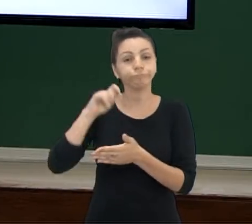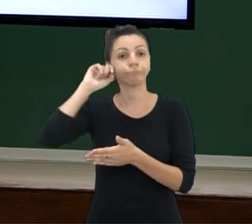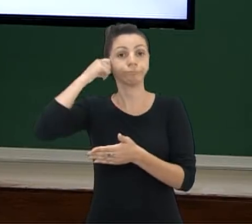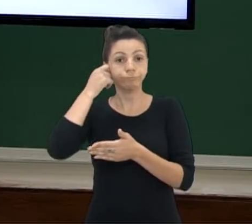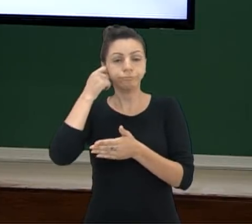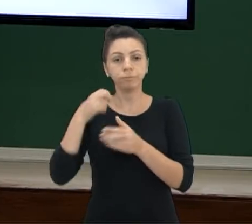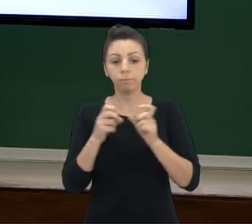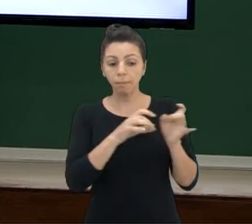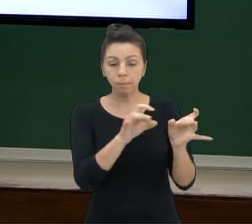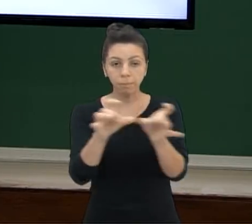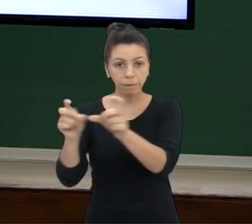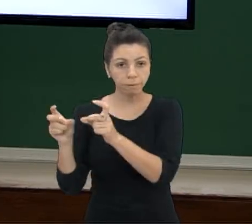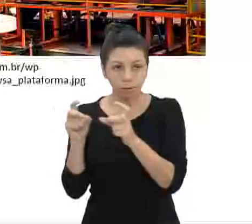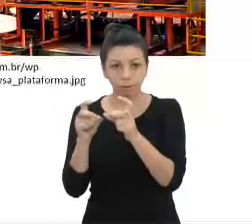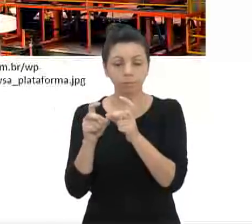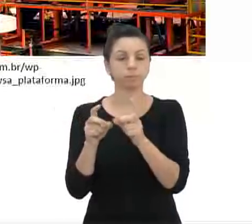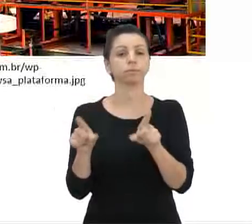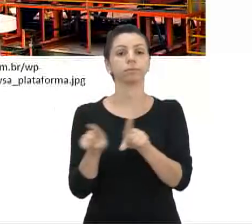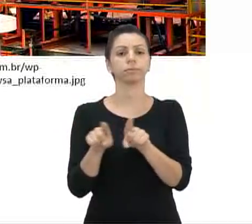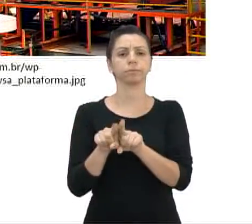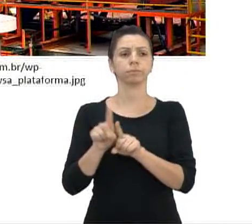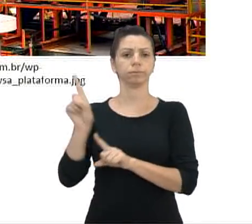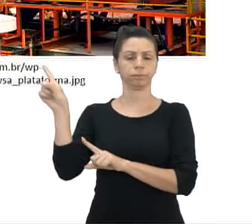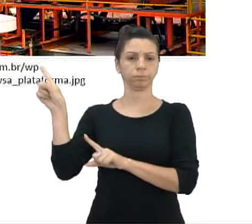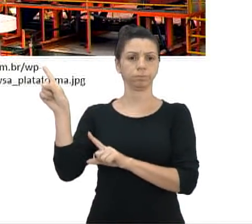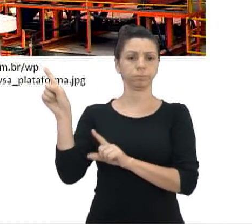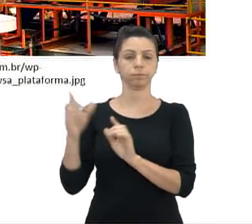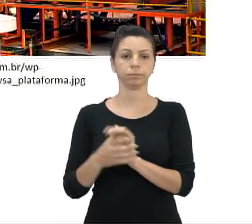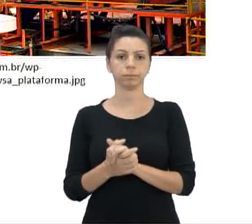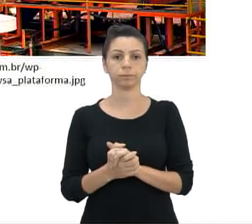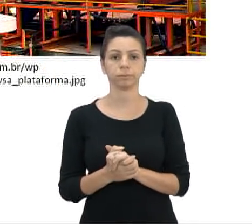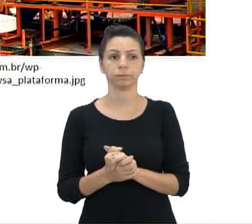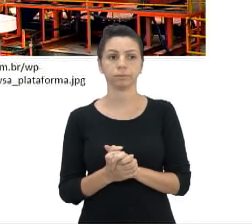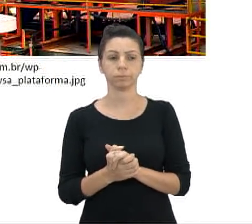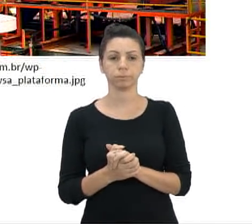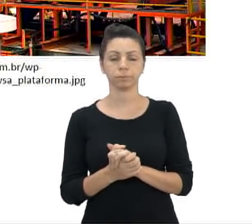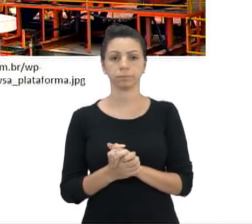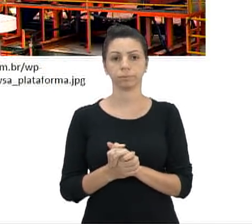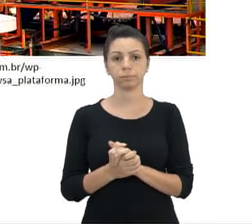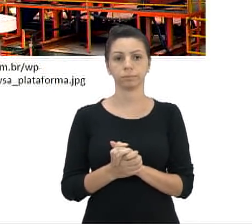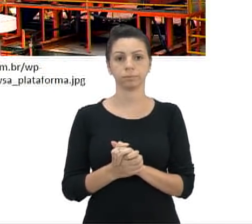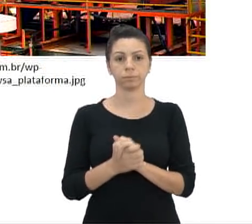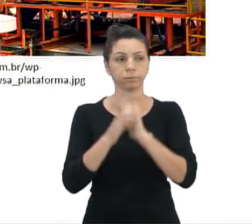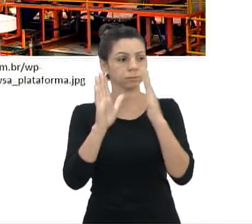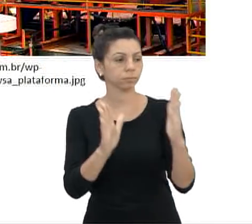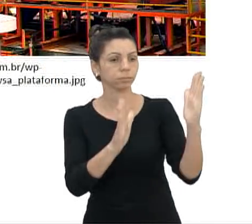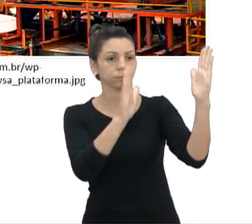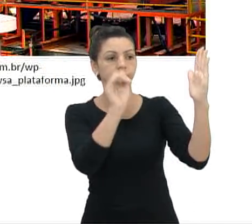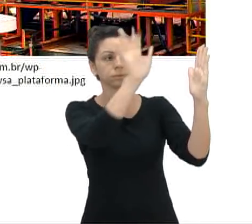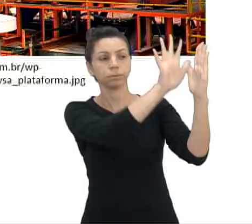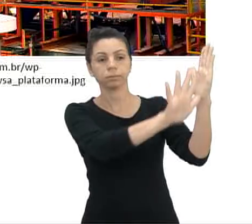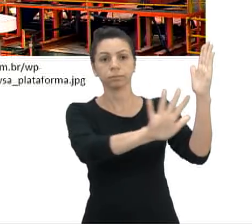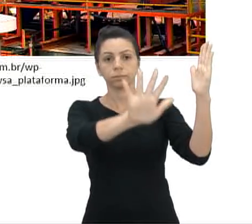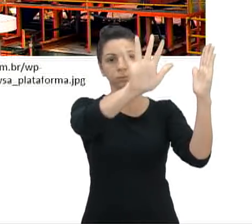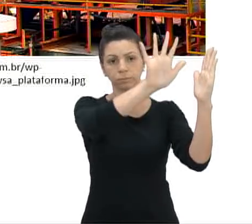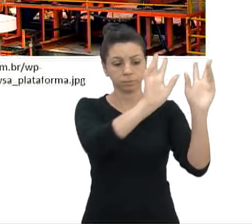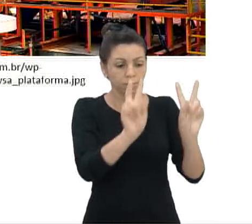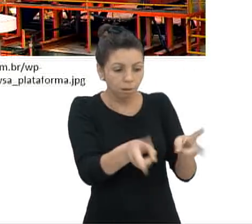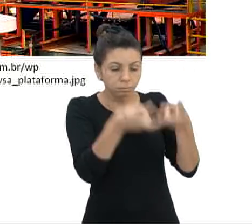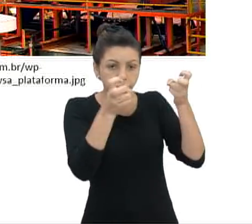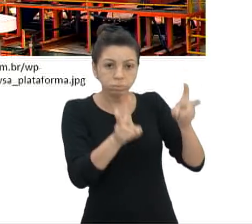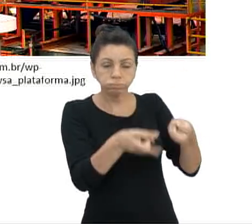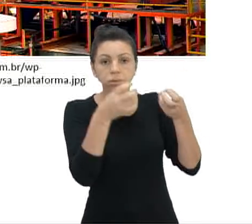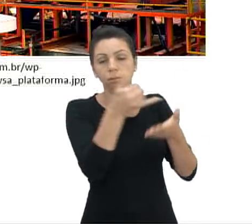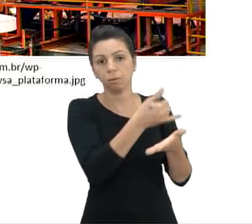de Petróleo. E aqui eu trago do lado direito da tela, essa imagem aqui é de uma plataforma de extração de